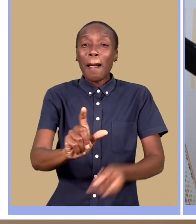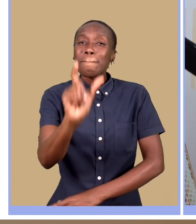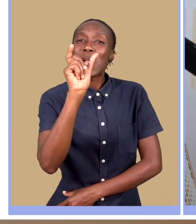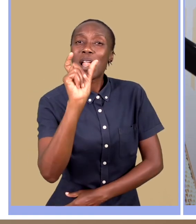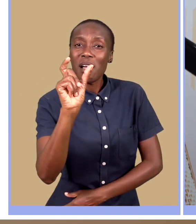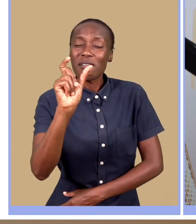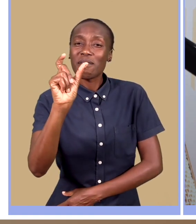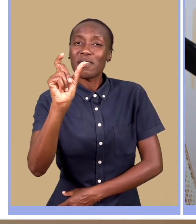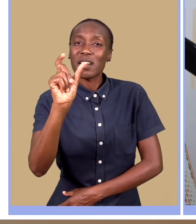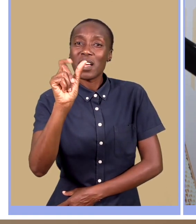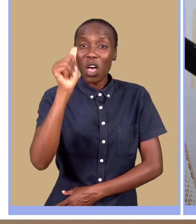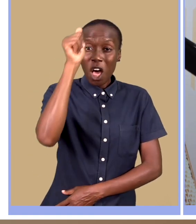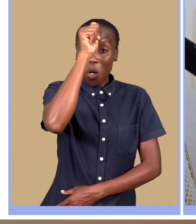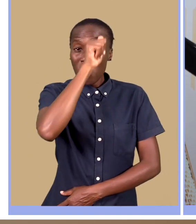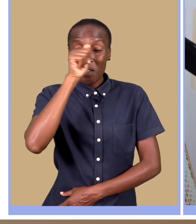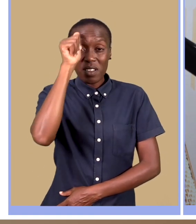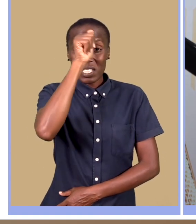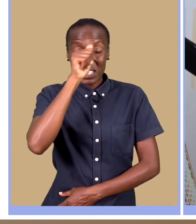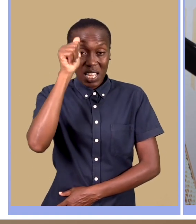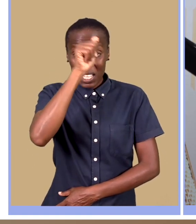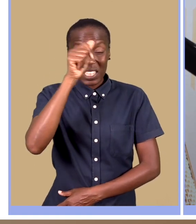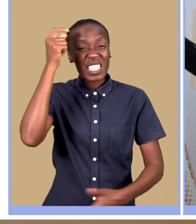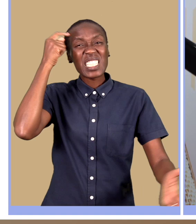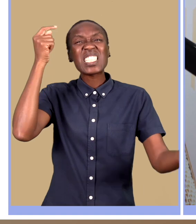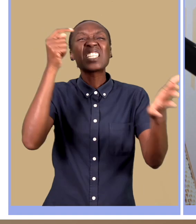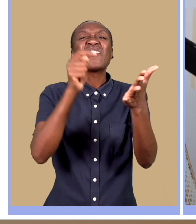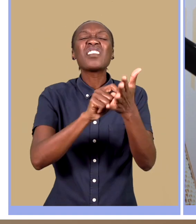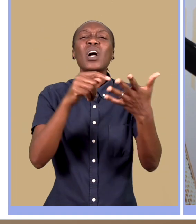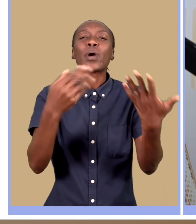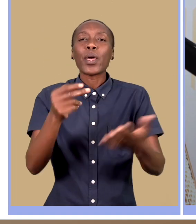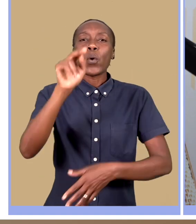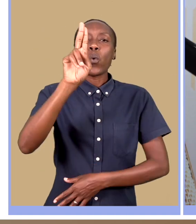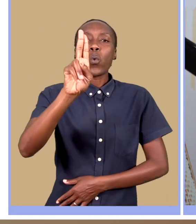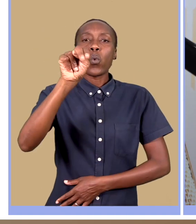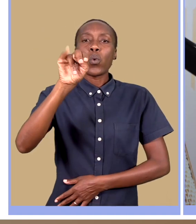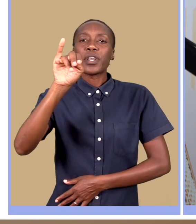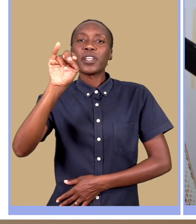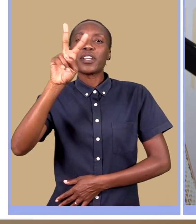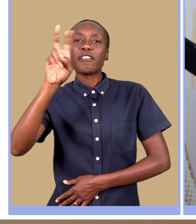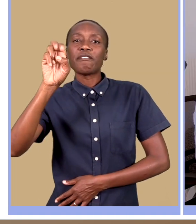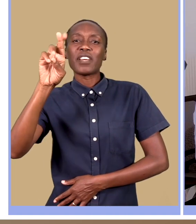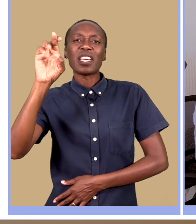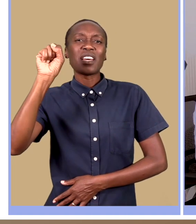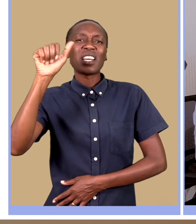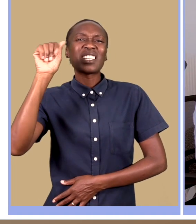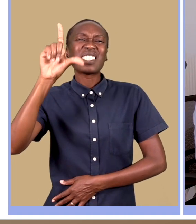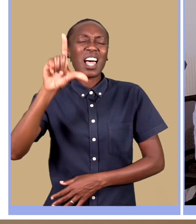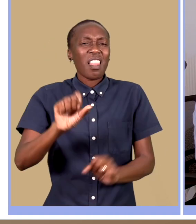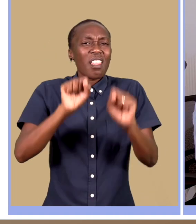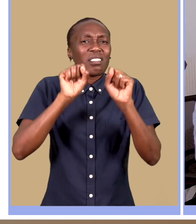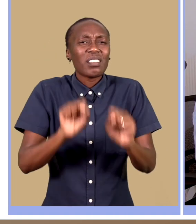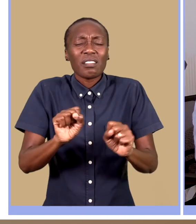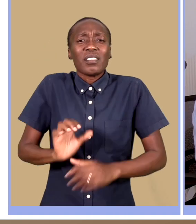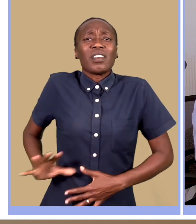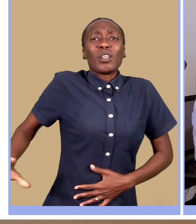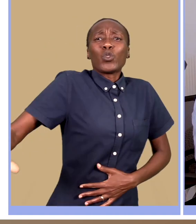de universitas, que é uma palavra latina, que significa, digamos, universal. Universal significa que tem que abranger